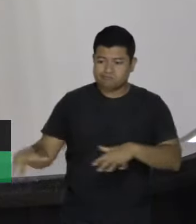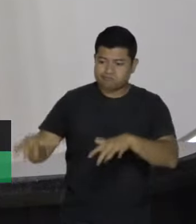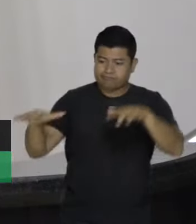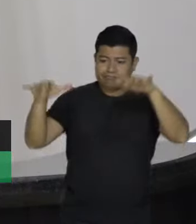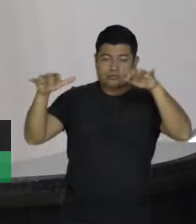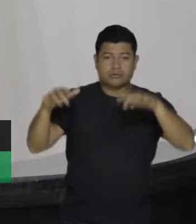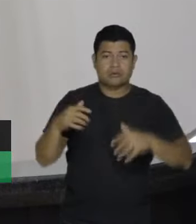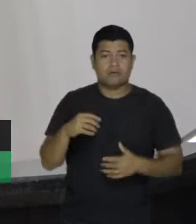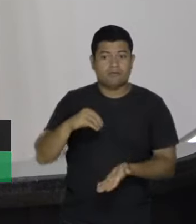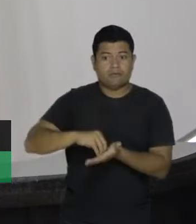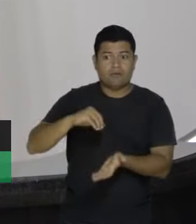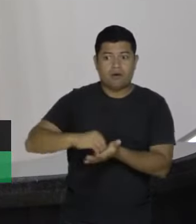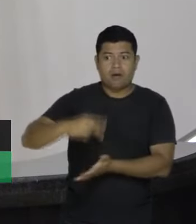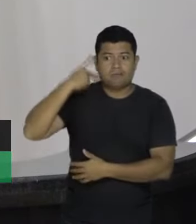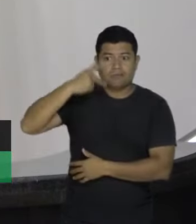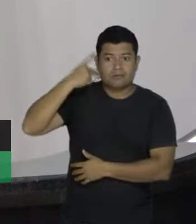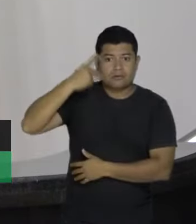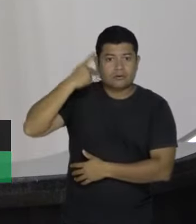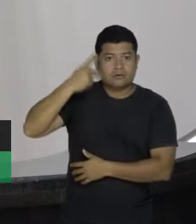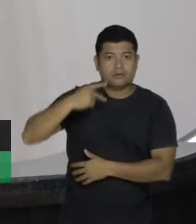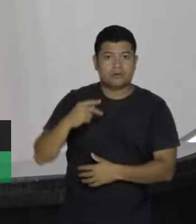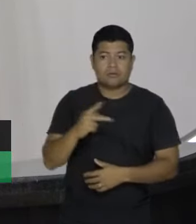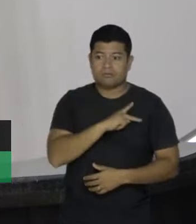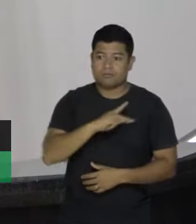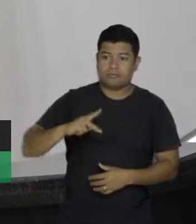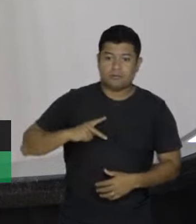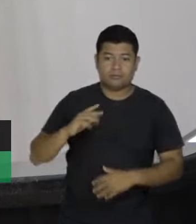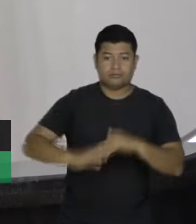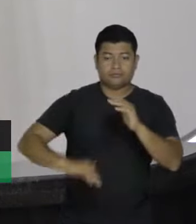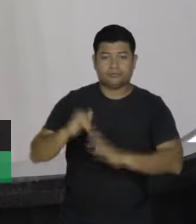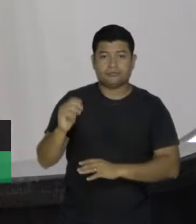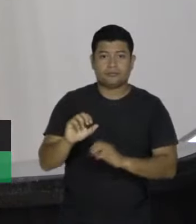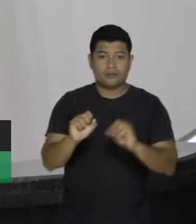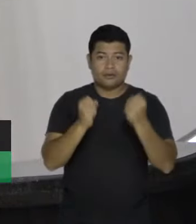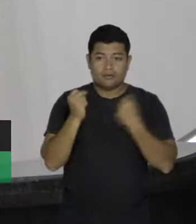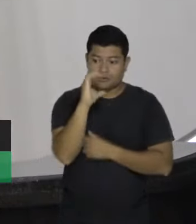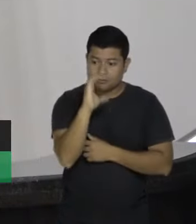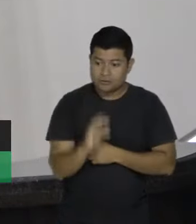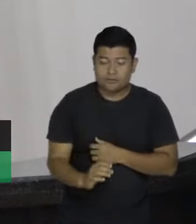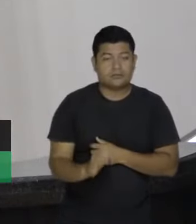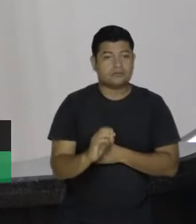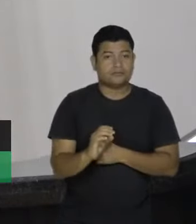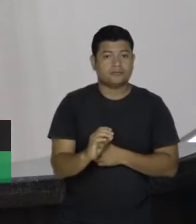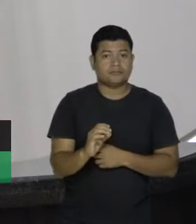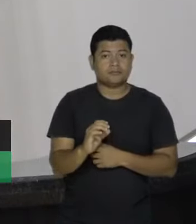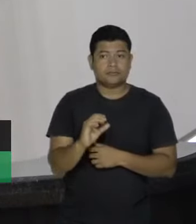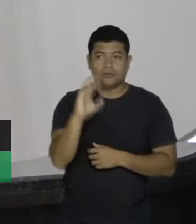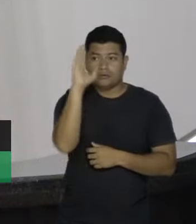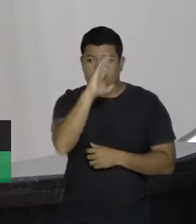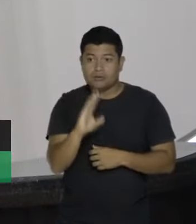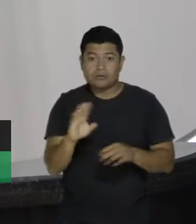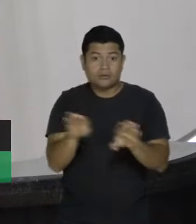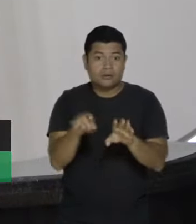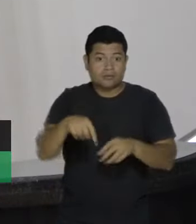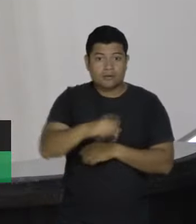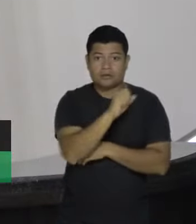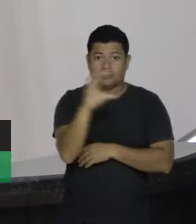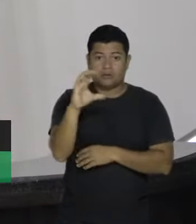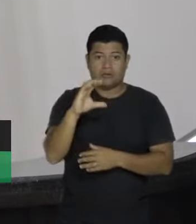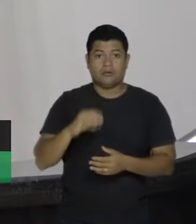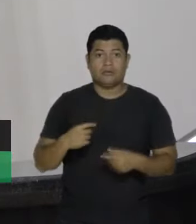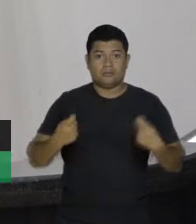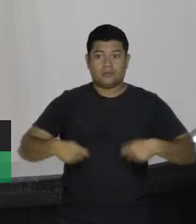políticas públicas competentes na defesa civil nacional e nem mesmo na estadual que estruturem a